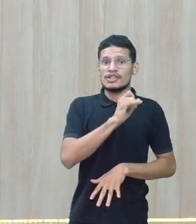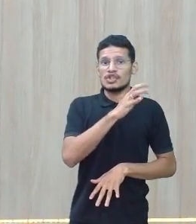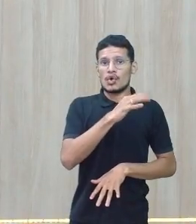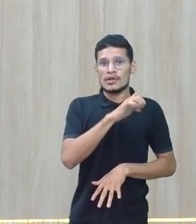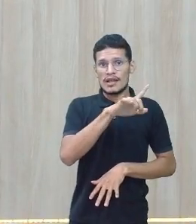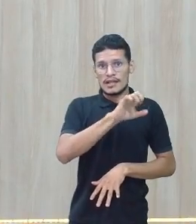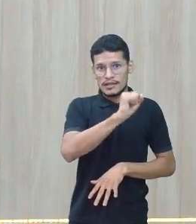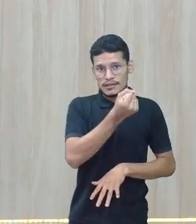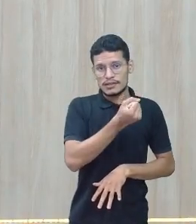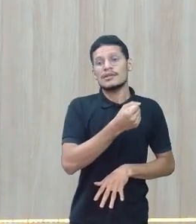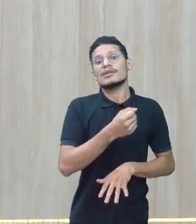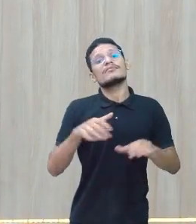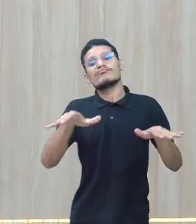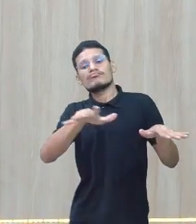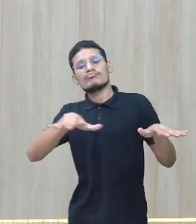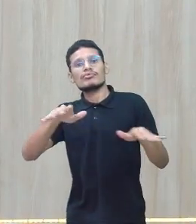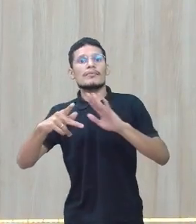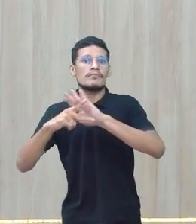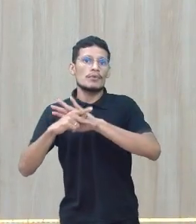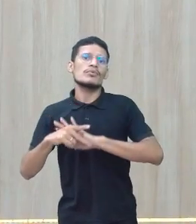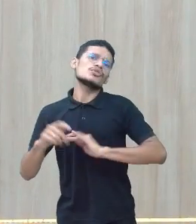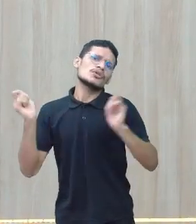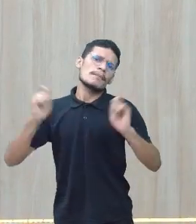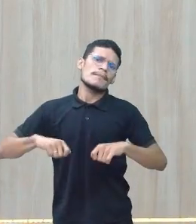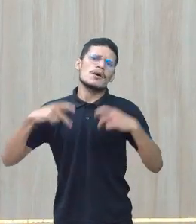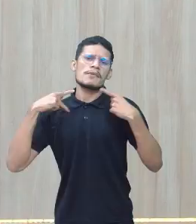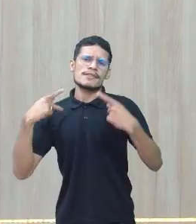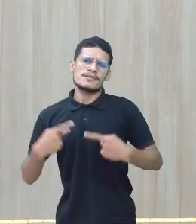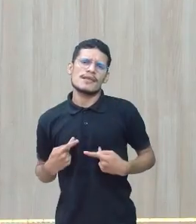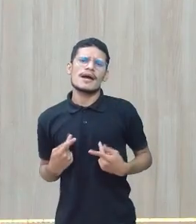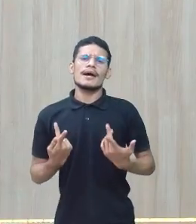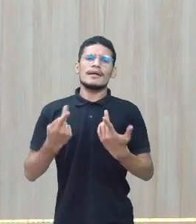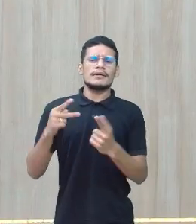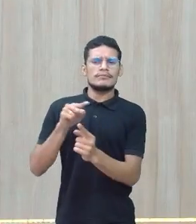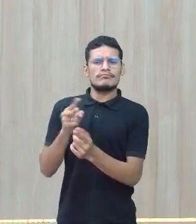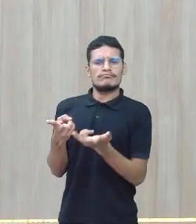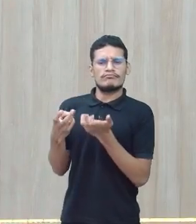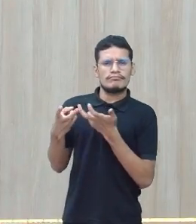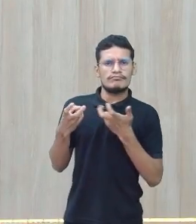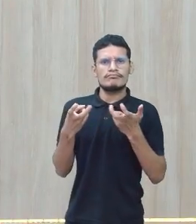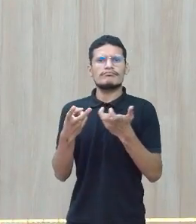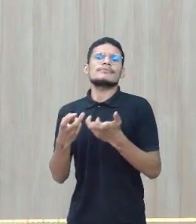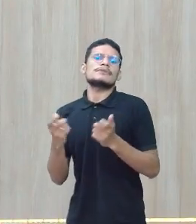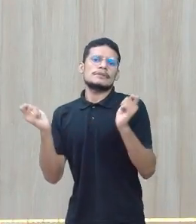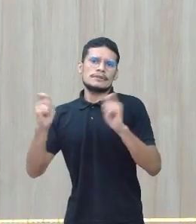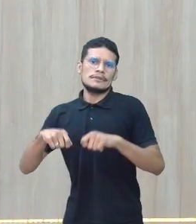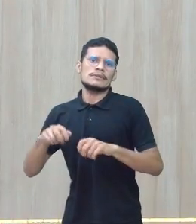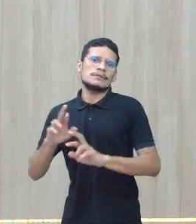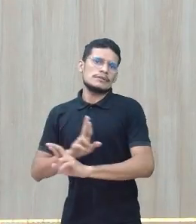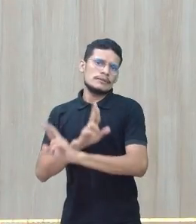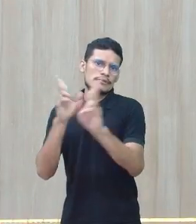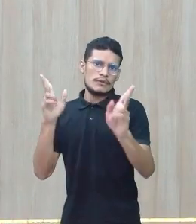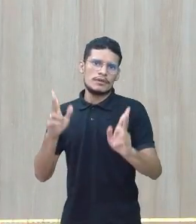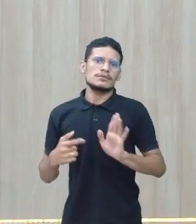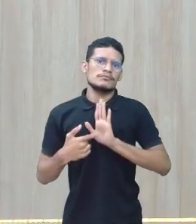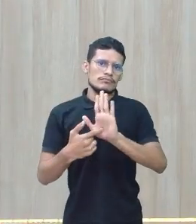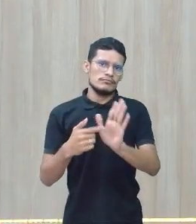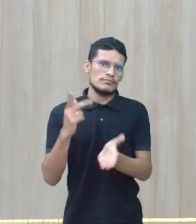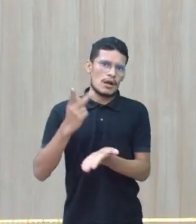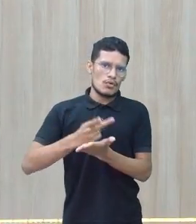falar do ridículo, quanto dessa abordagem mais humanitária e mais perceptível de forma diferente do que está